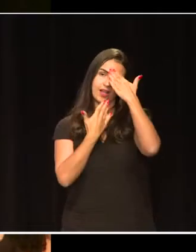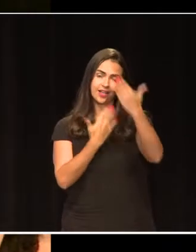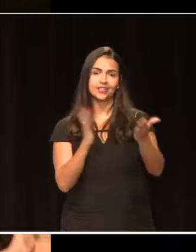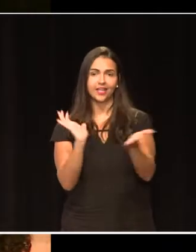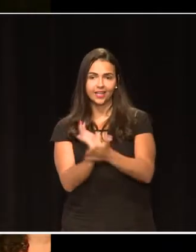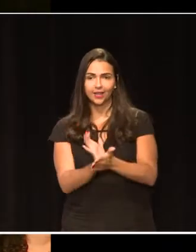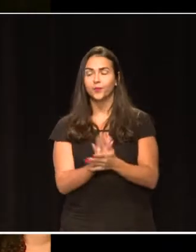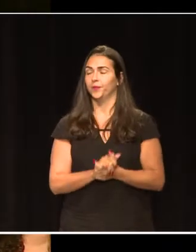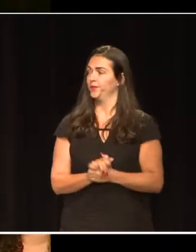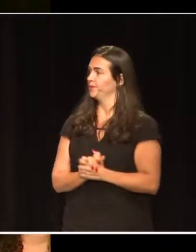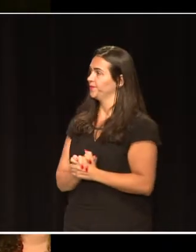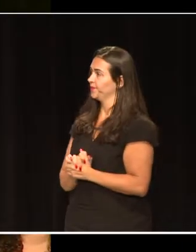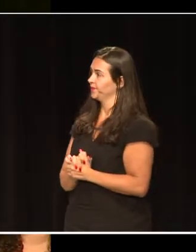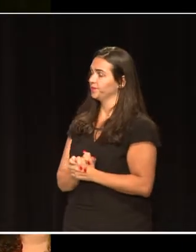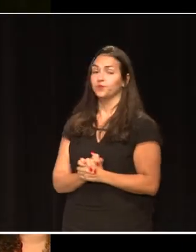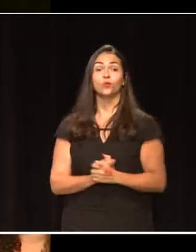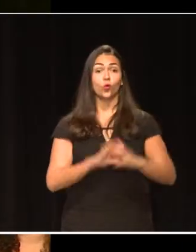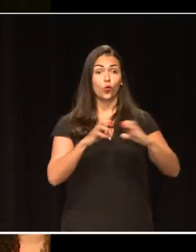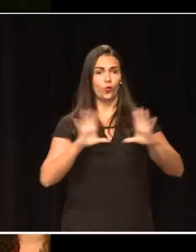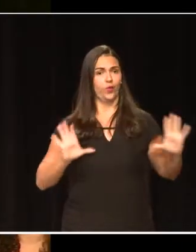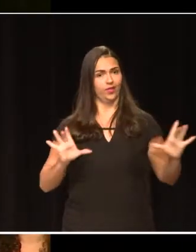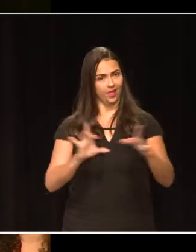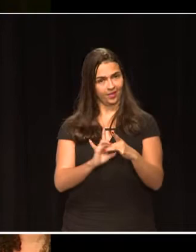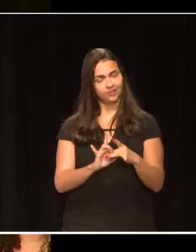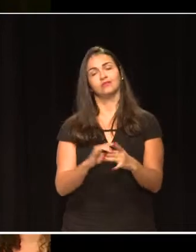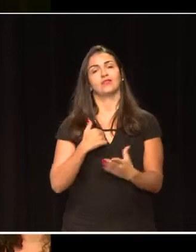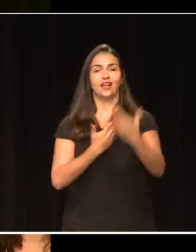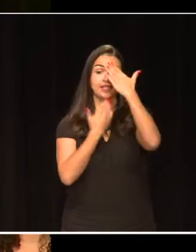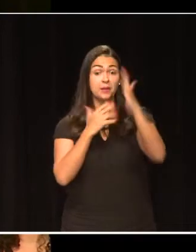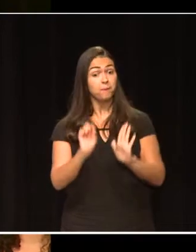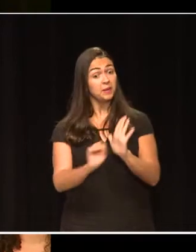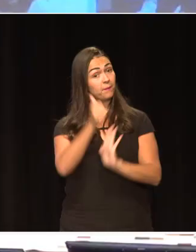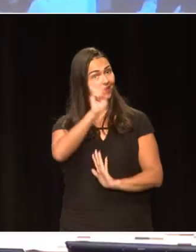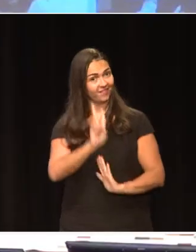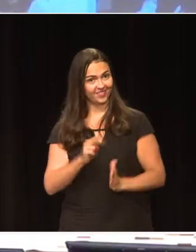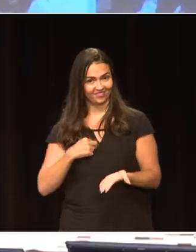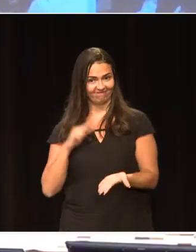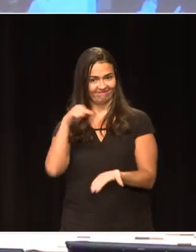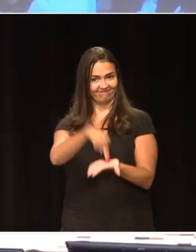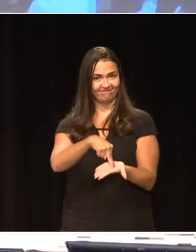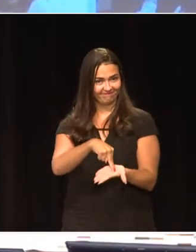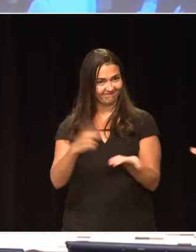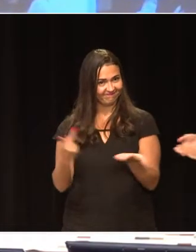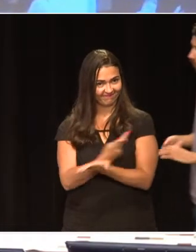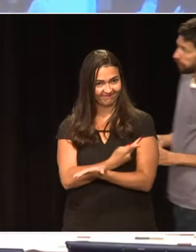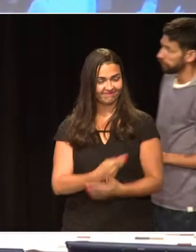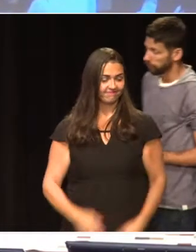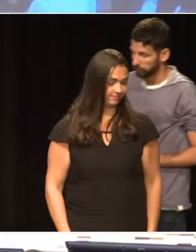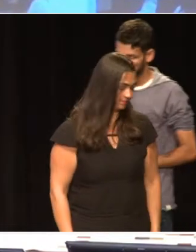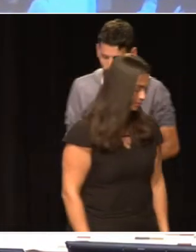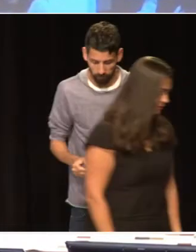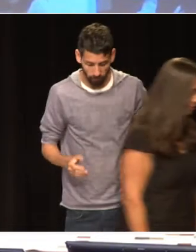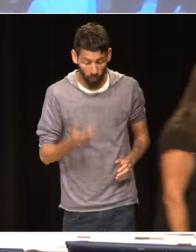elaborou esse Integrando Saberes. Eu acho que é a primeira vez que eu participo. Eu vou contar um pouco da